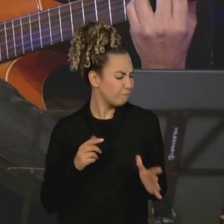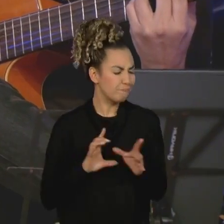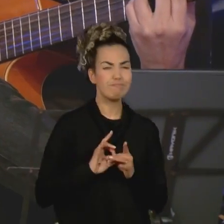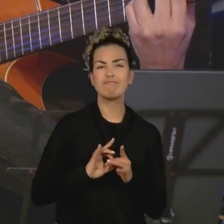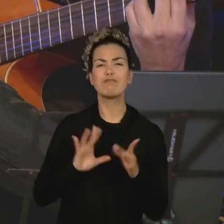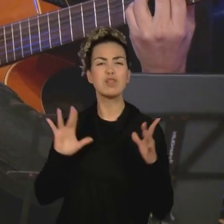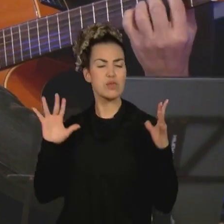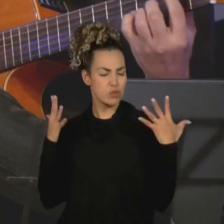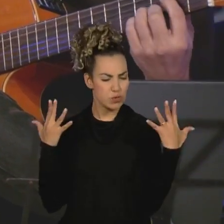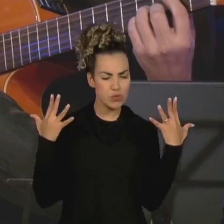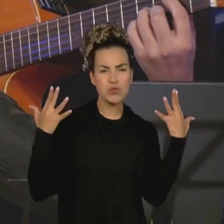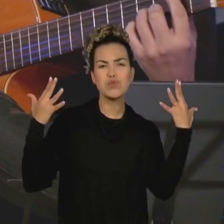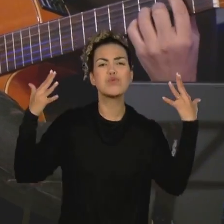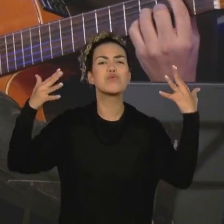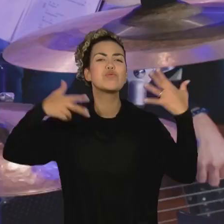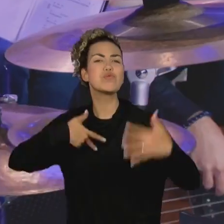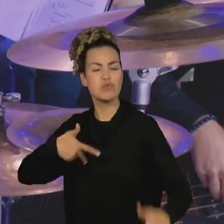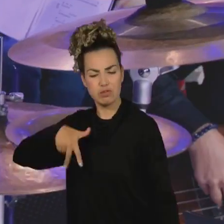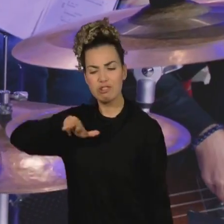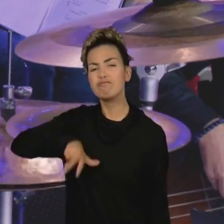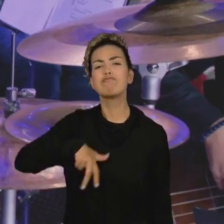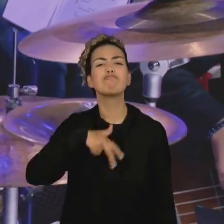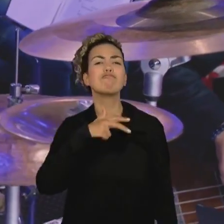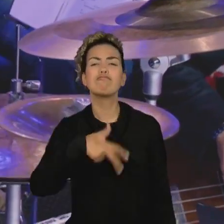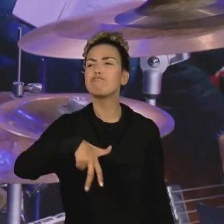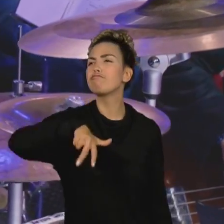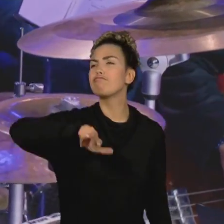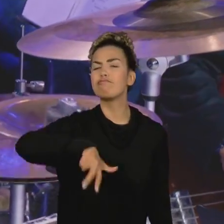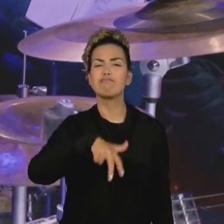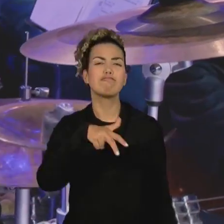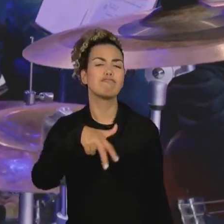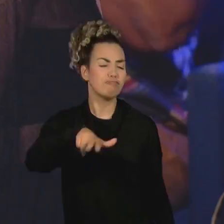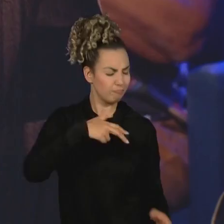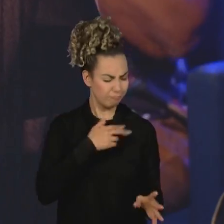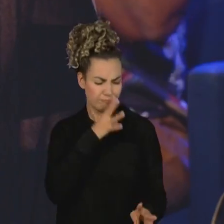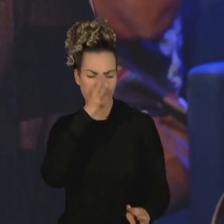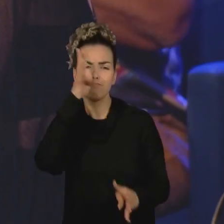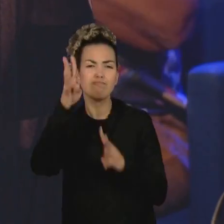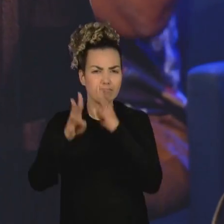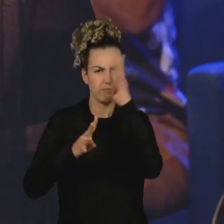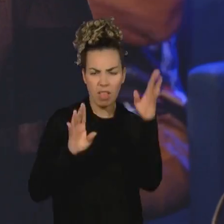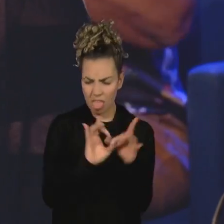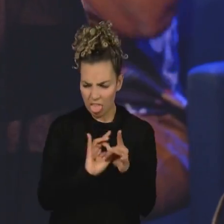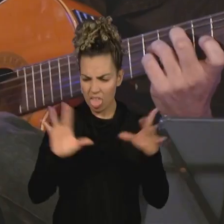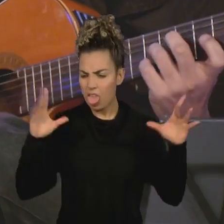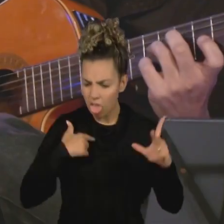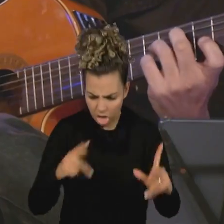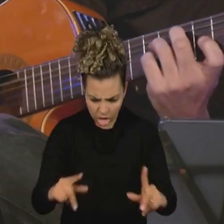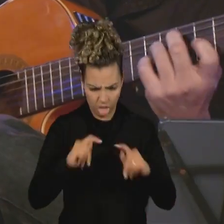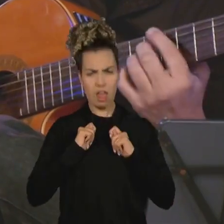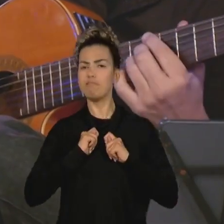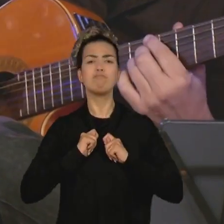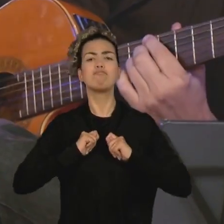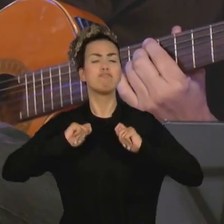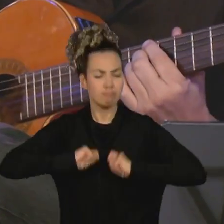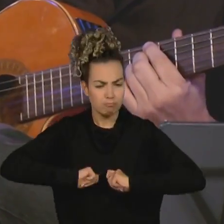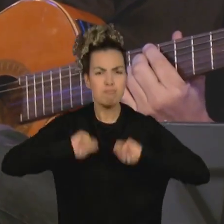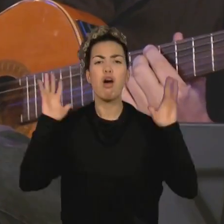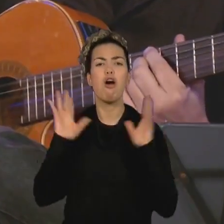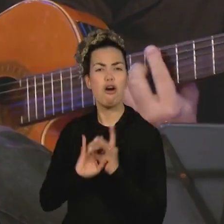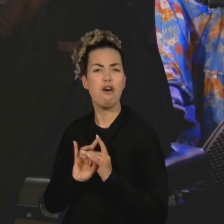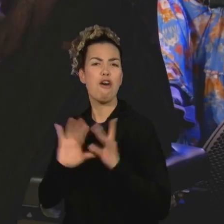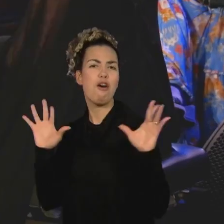Vamos virar a mesa em defesa do consumidor. Para ir